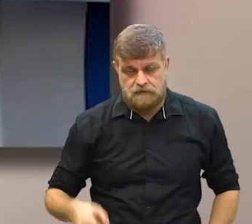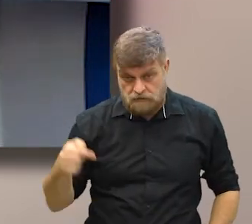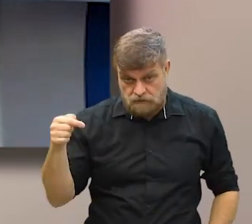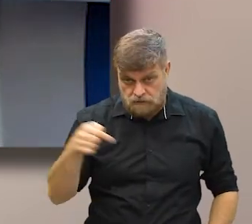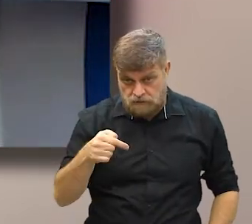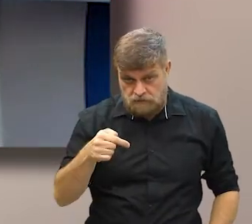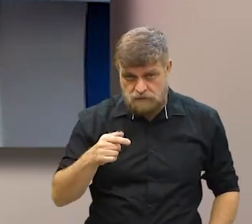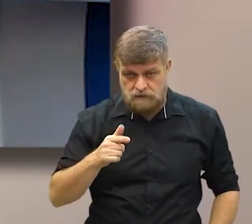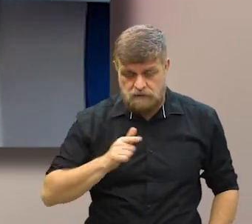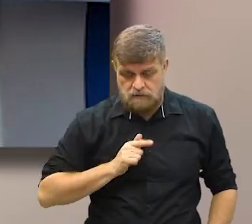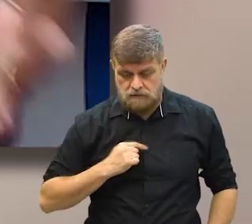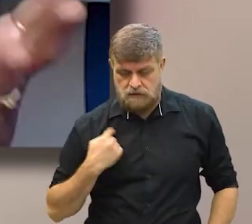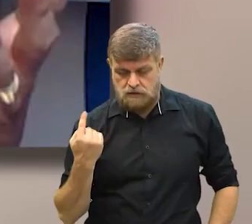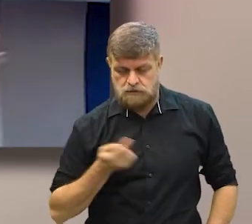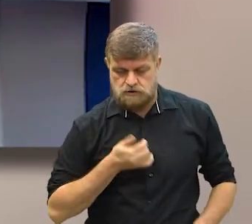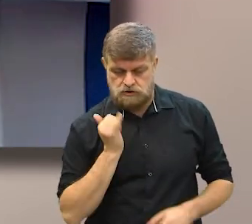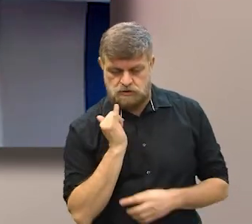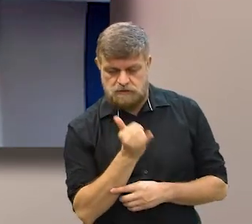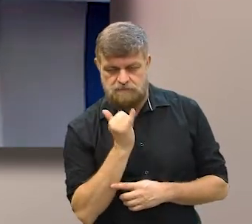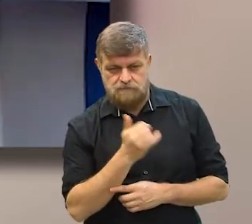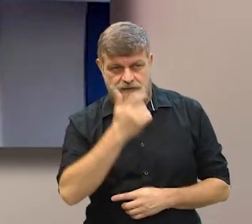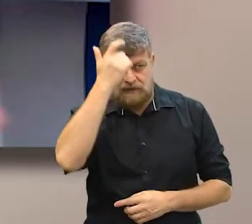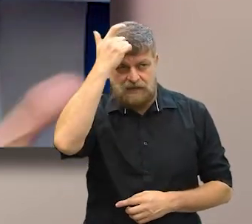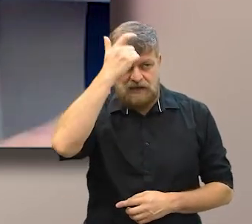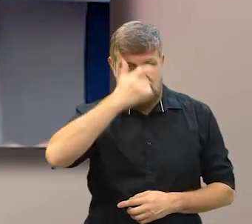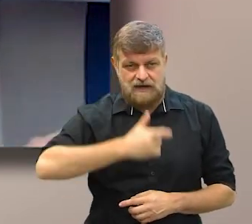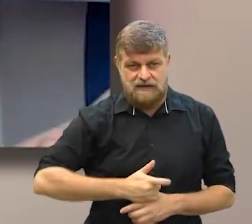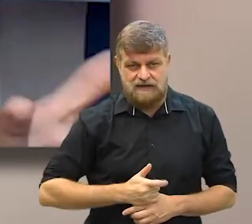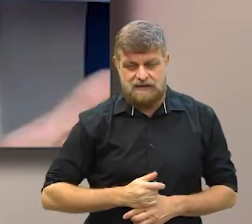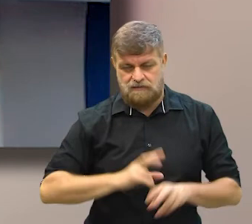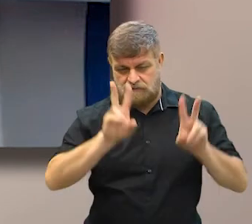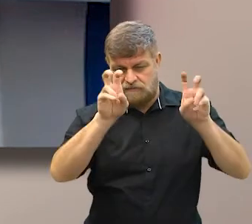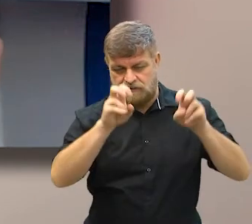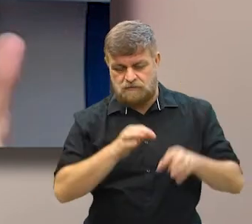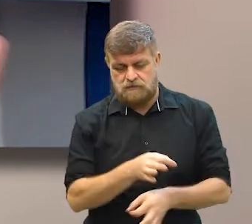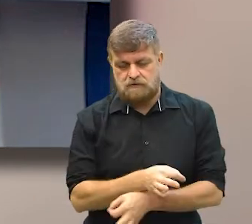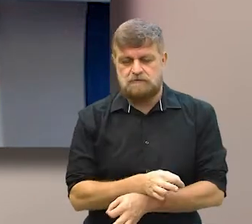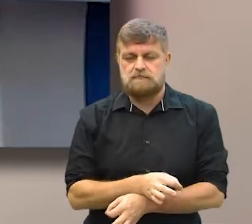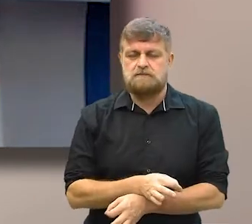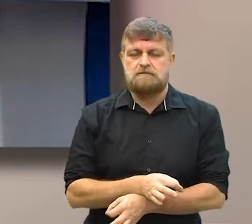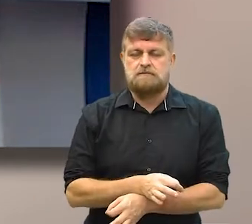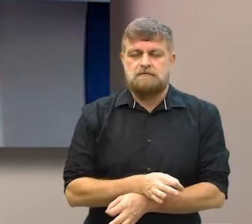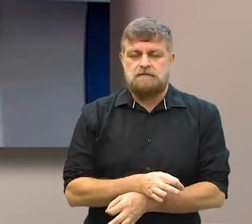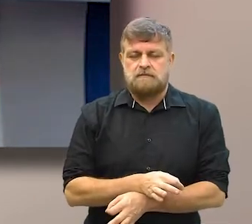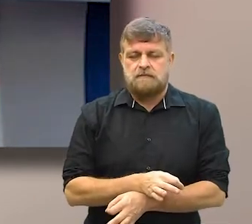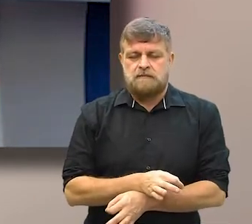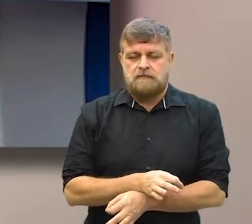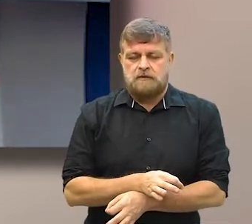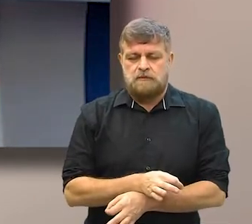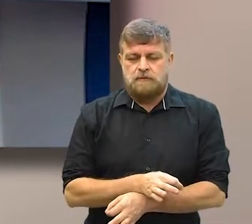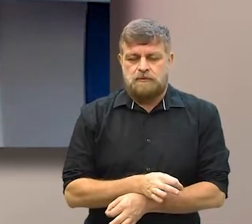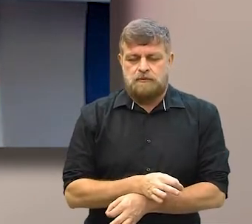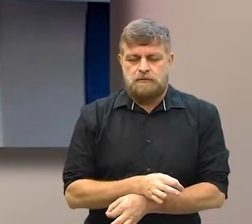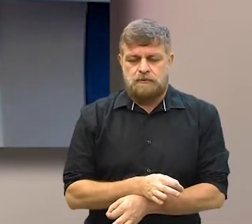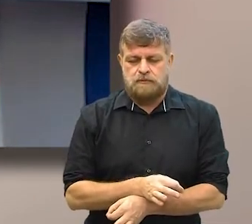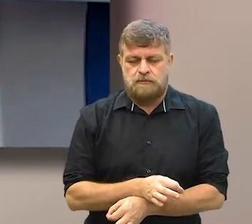Aqui a gente fala, bom, eu falo muito da questão da meditação porque